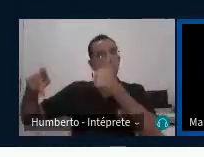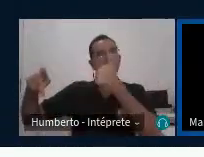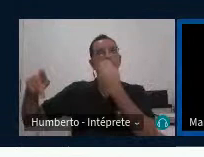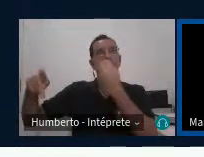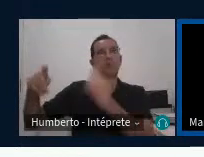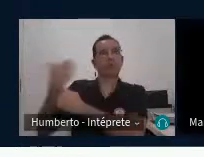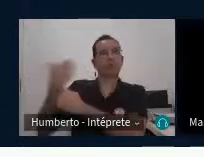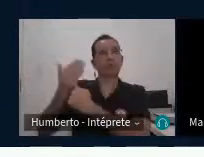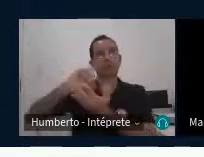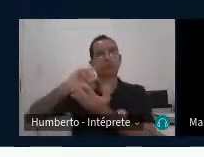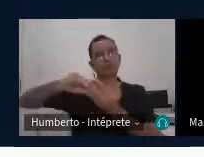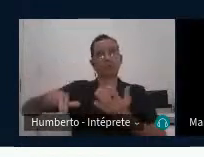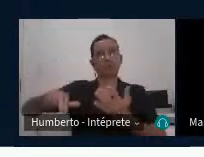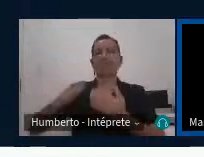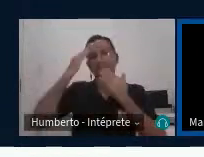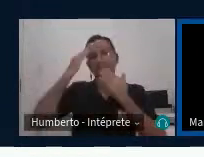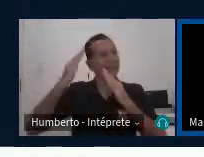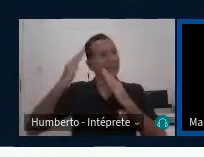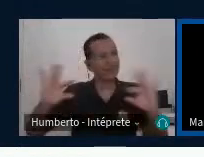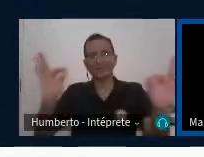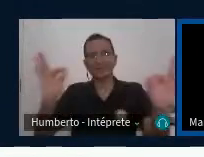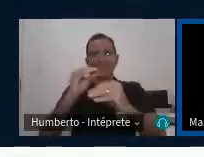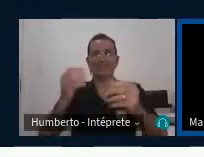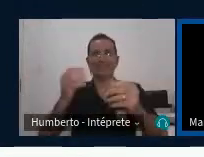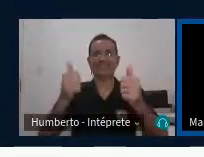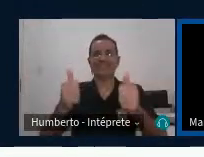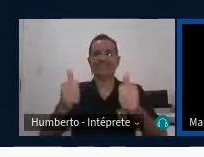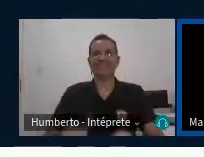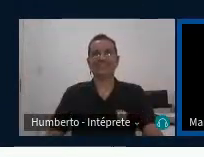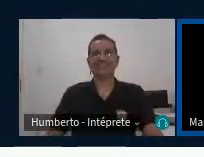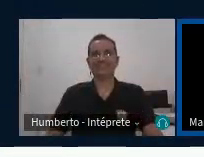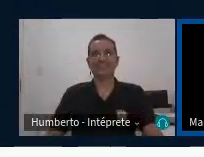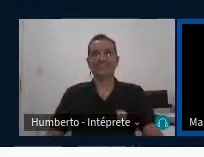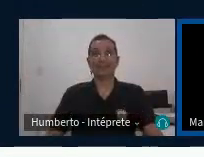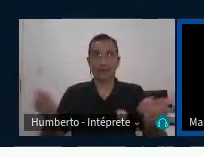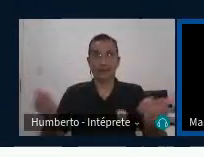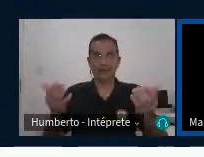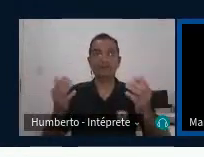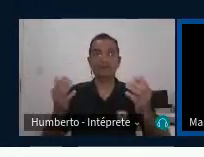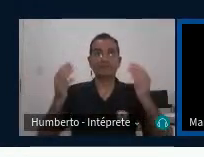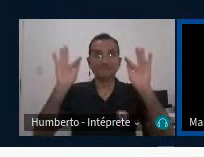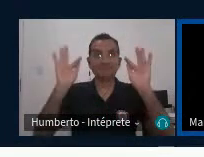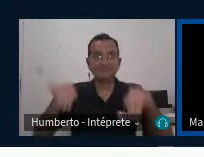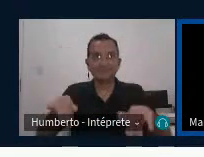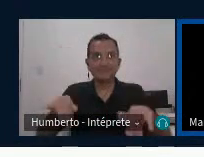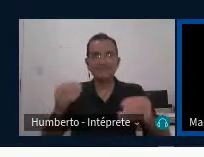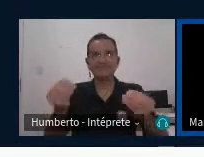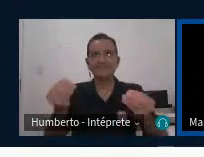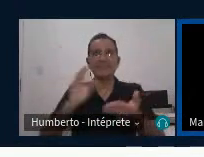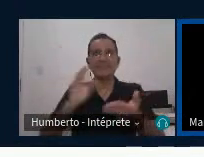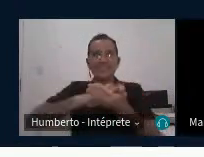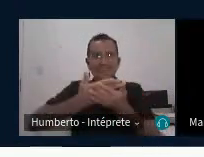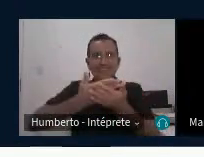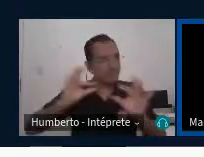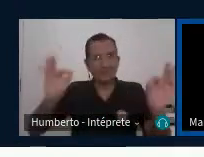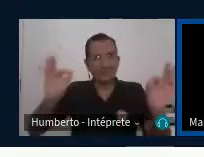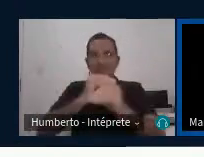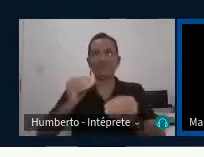obrigado a todos. E para terminar, eu queria agradecer o time de intérpretes.